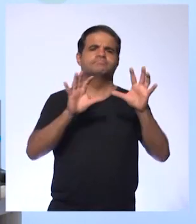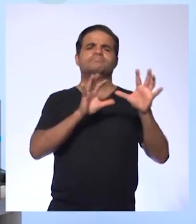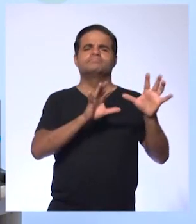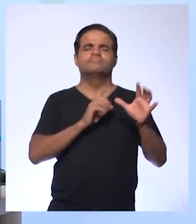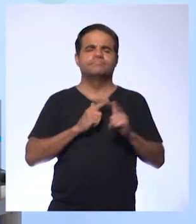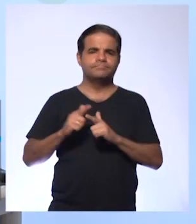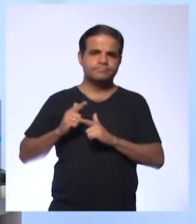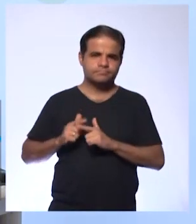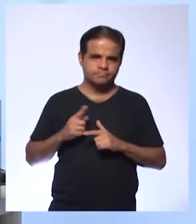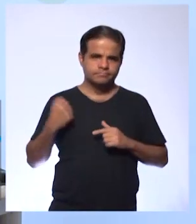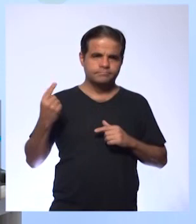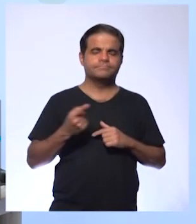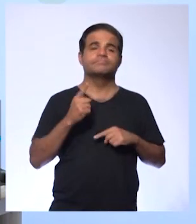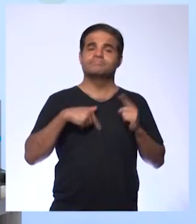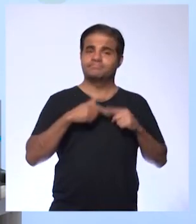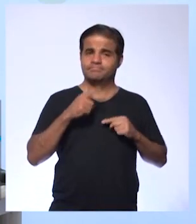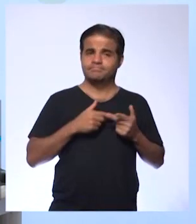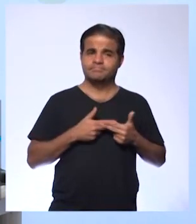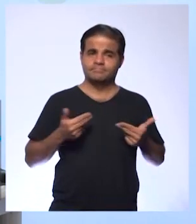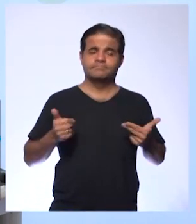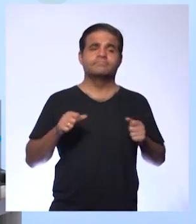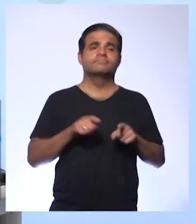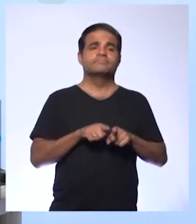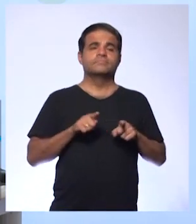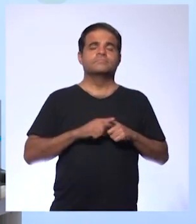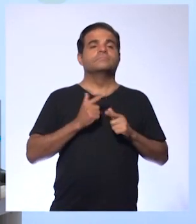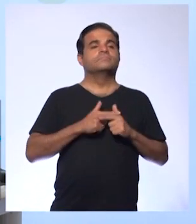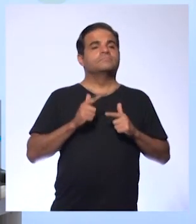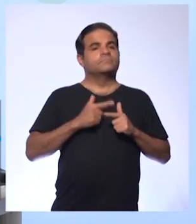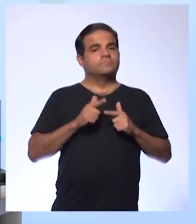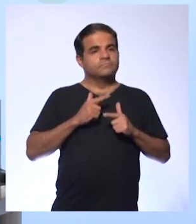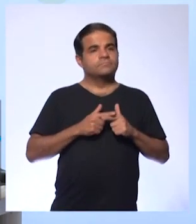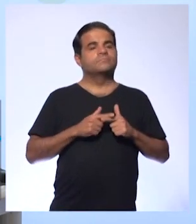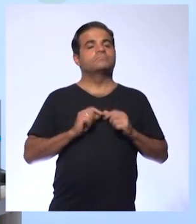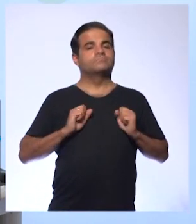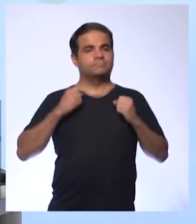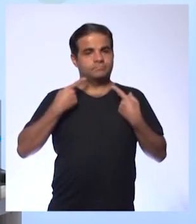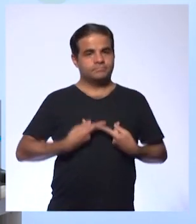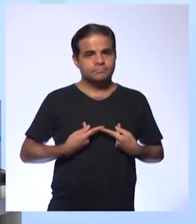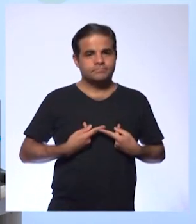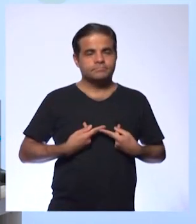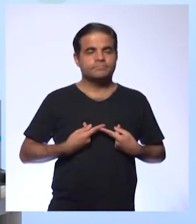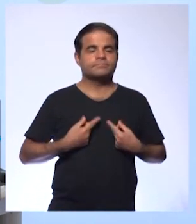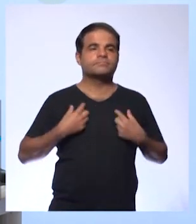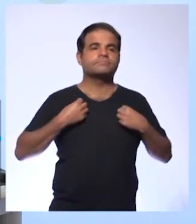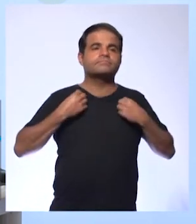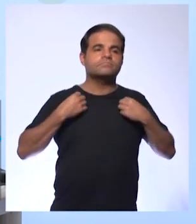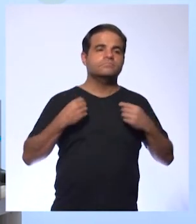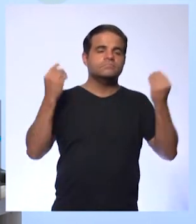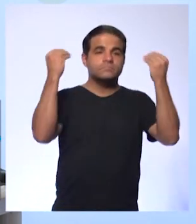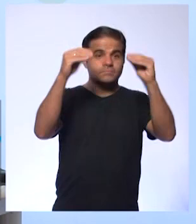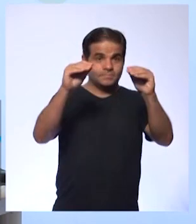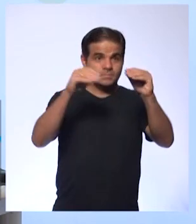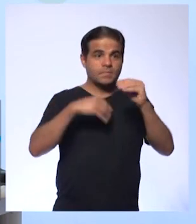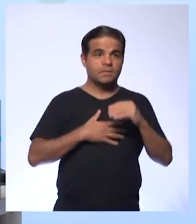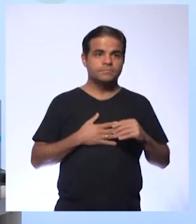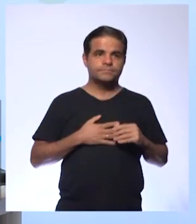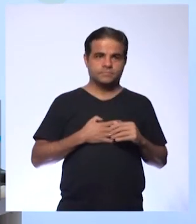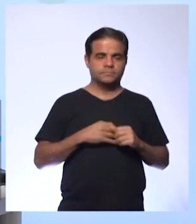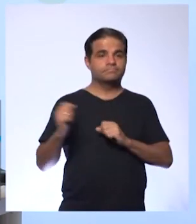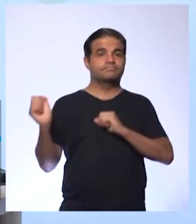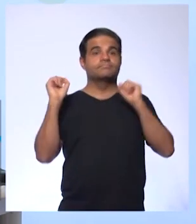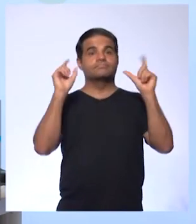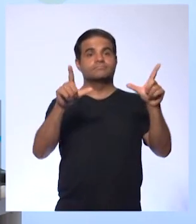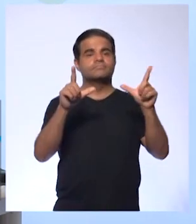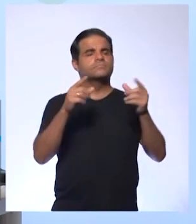aí, tanto, né, materiais como também problemas humanos, tá? Agora eu coloquei aí numa tela